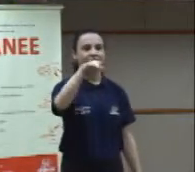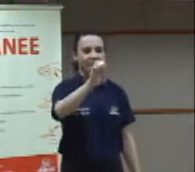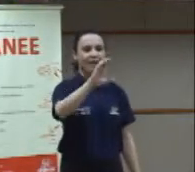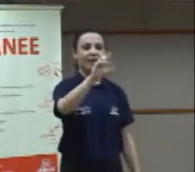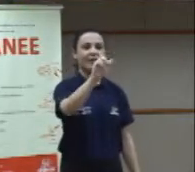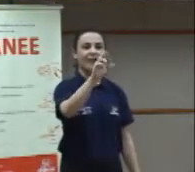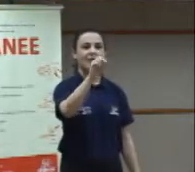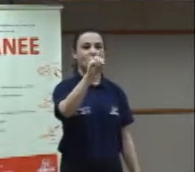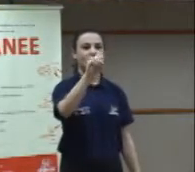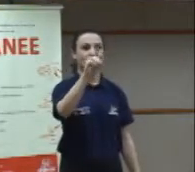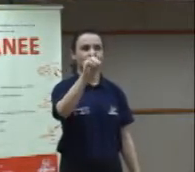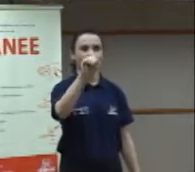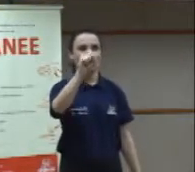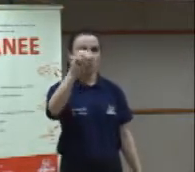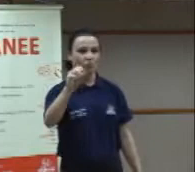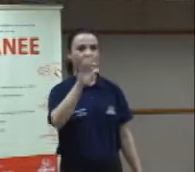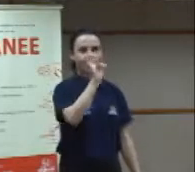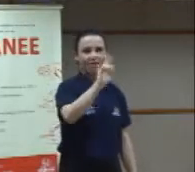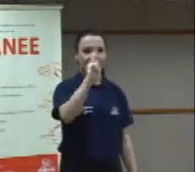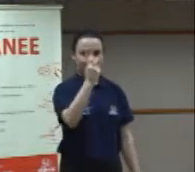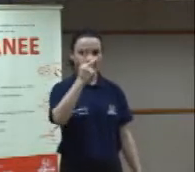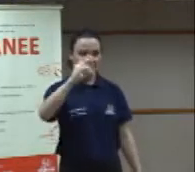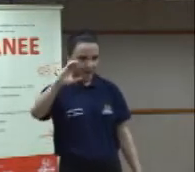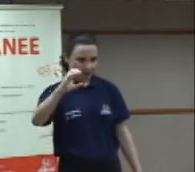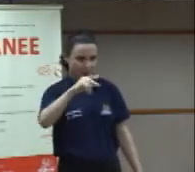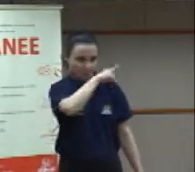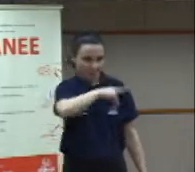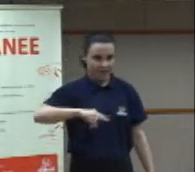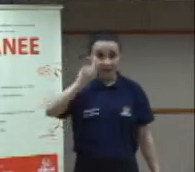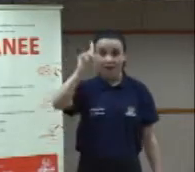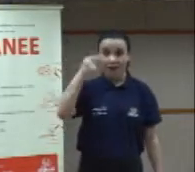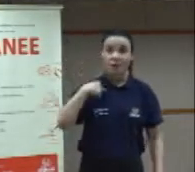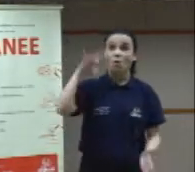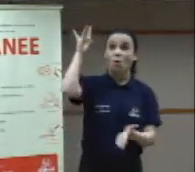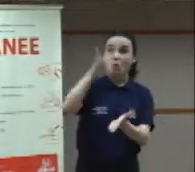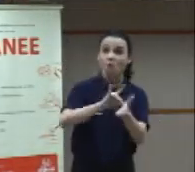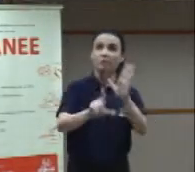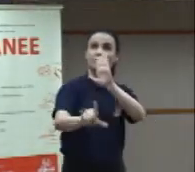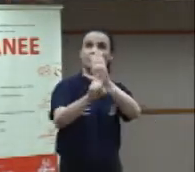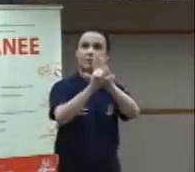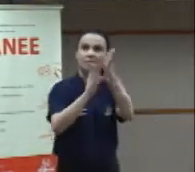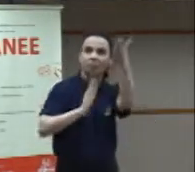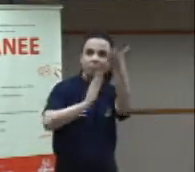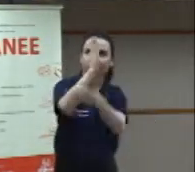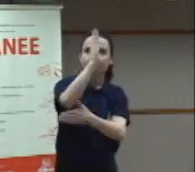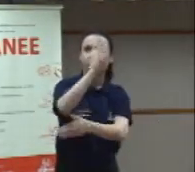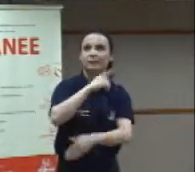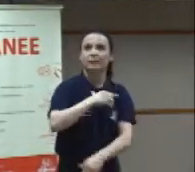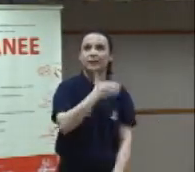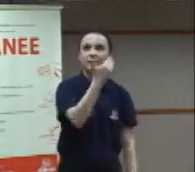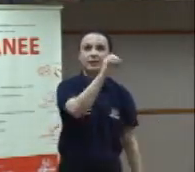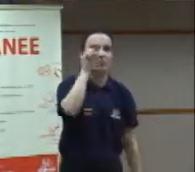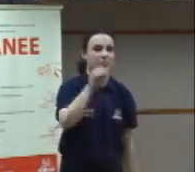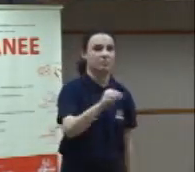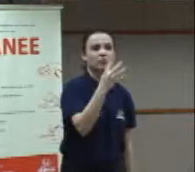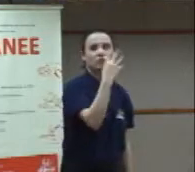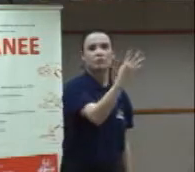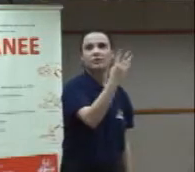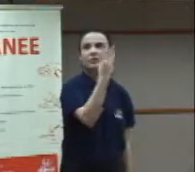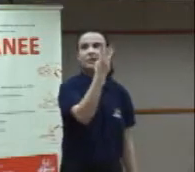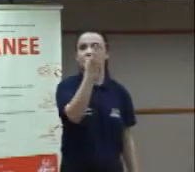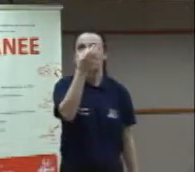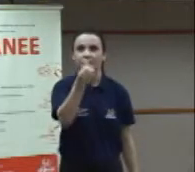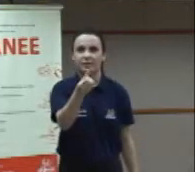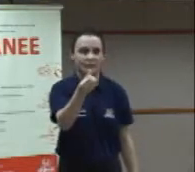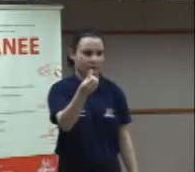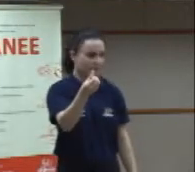A língua oficial das comunidades surdas no Brasil. Portanto, isso tem peso de lei, né? É um direito